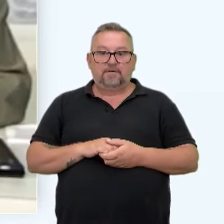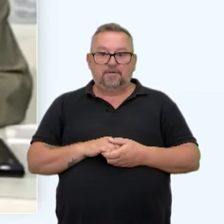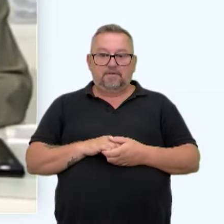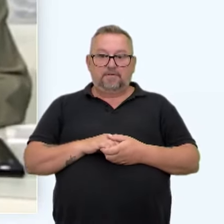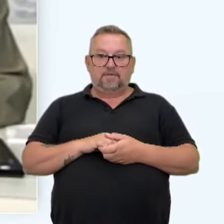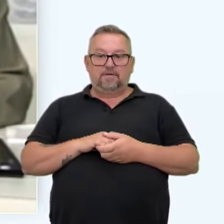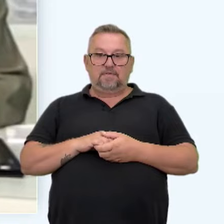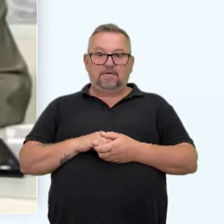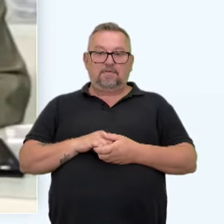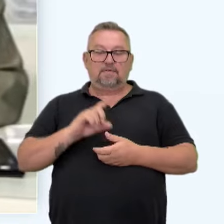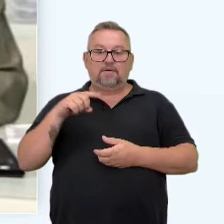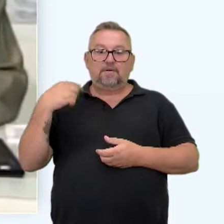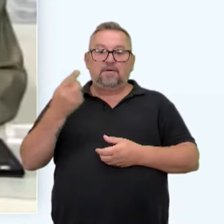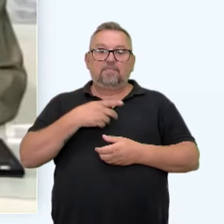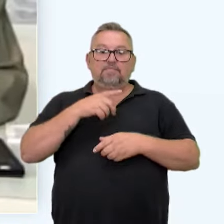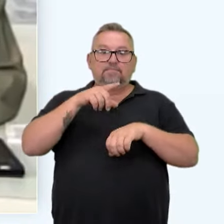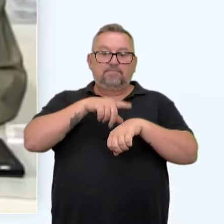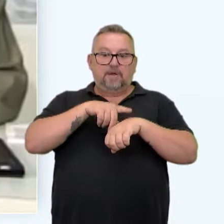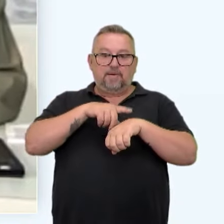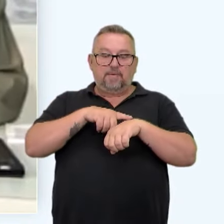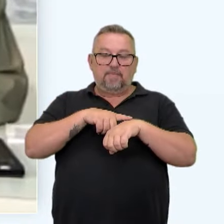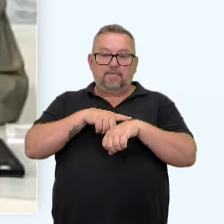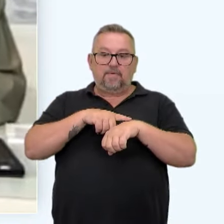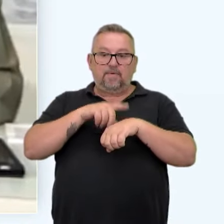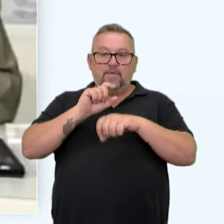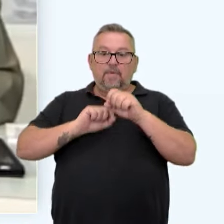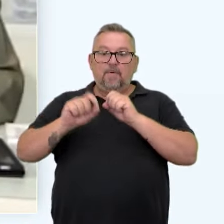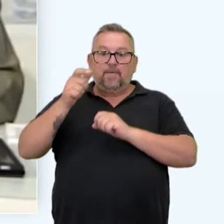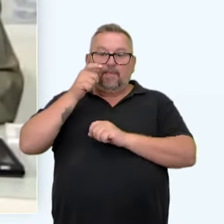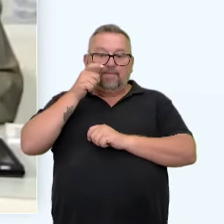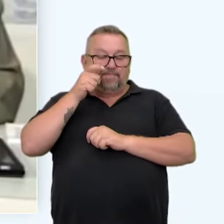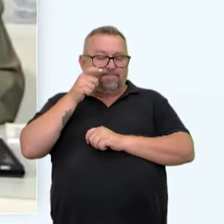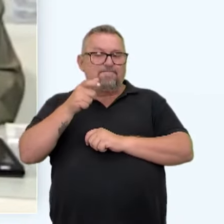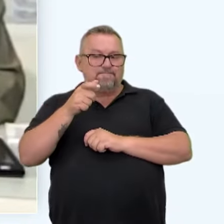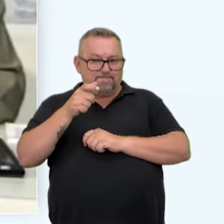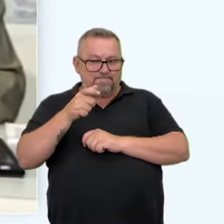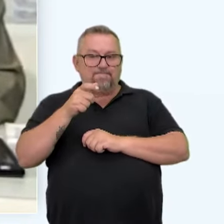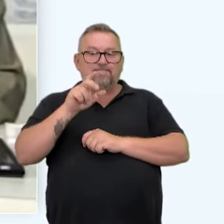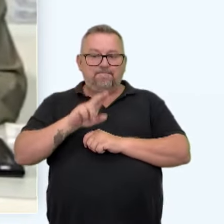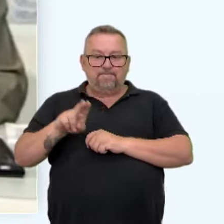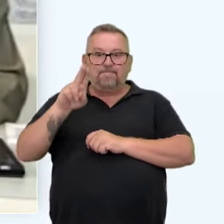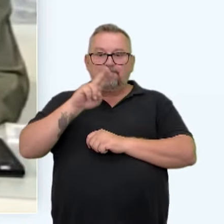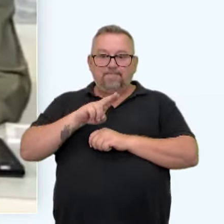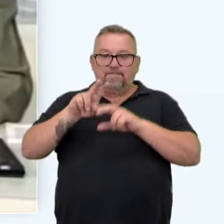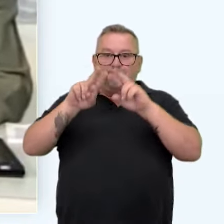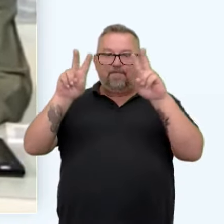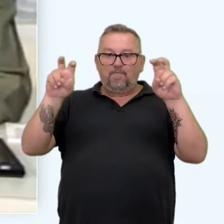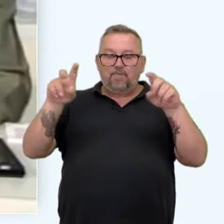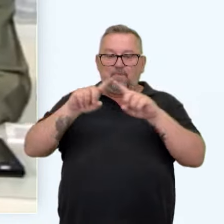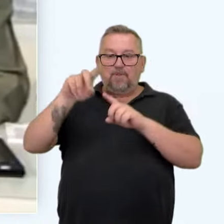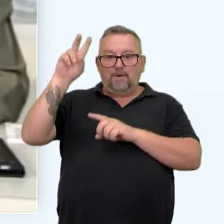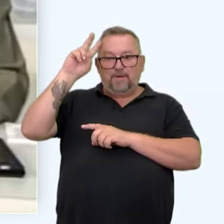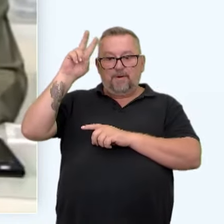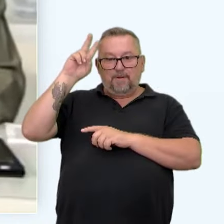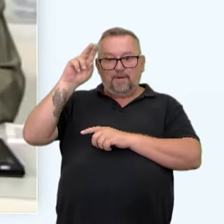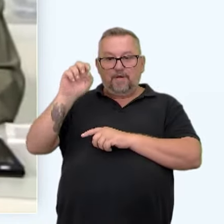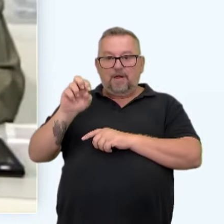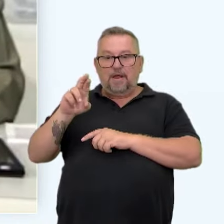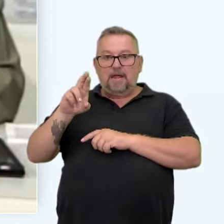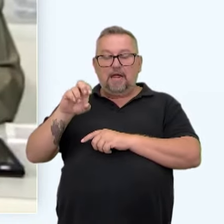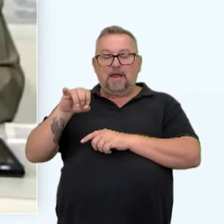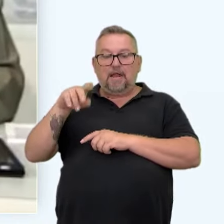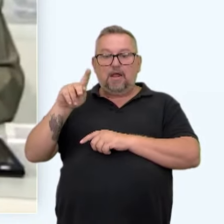Estes não são tempos apenas interessantes, para usar a expressão do historiador Eric